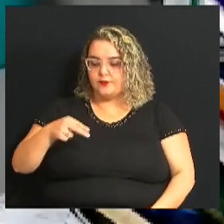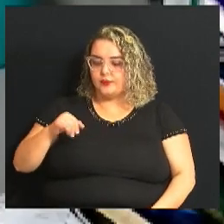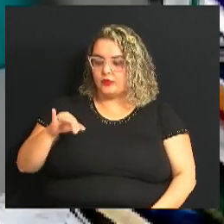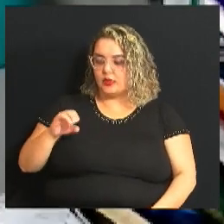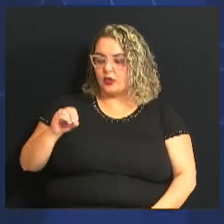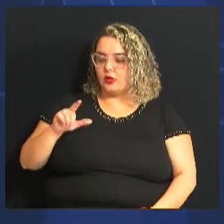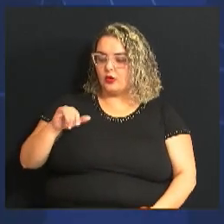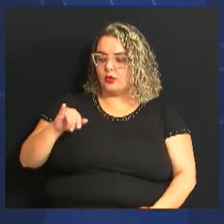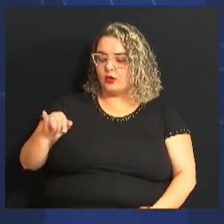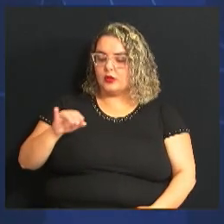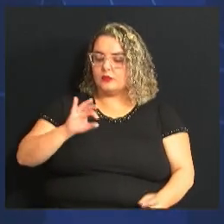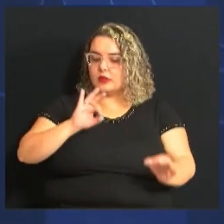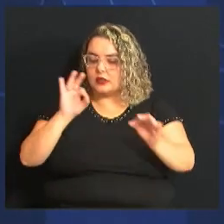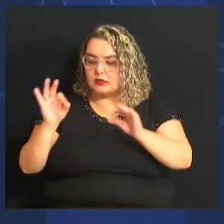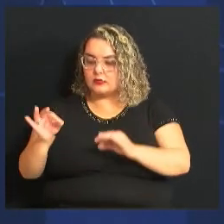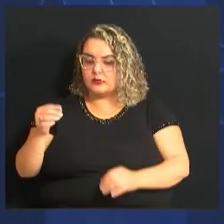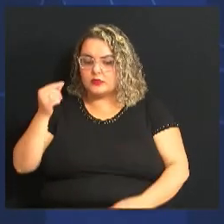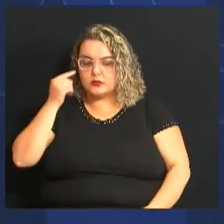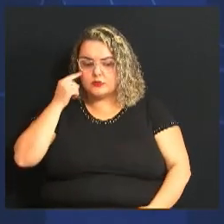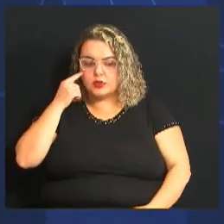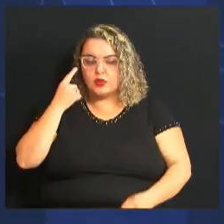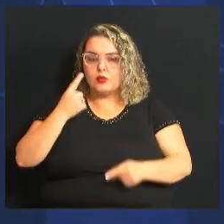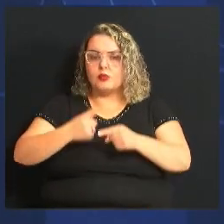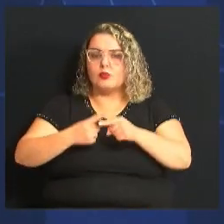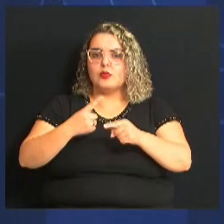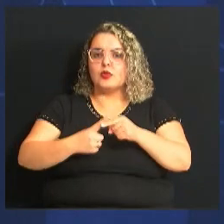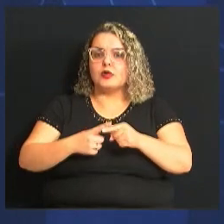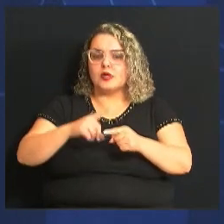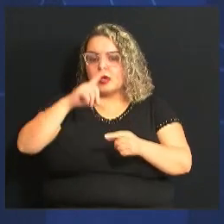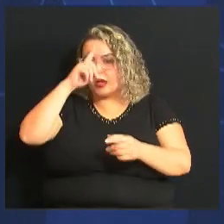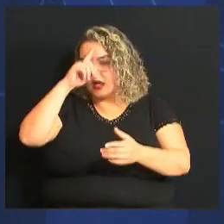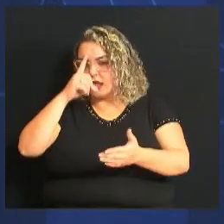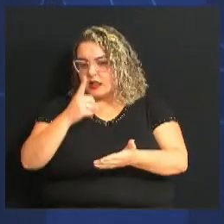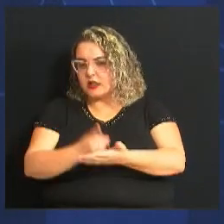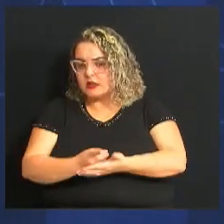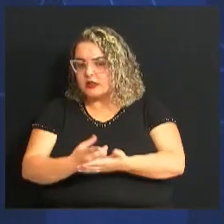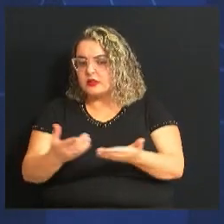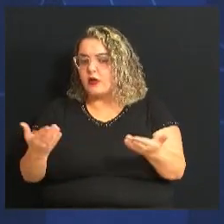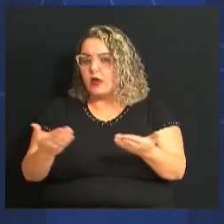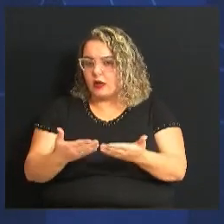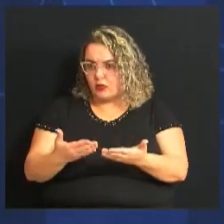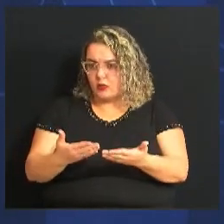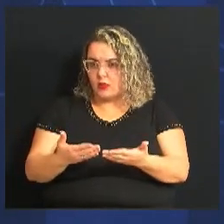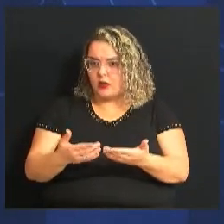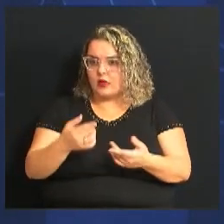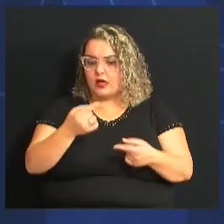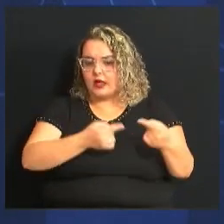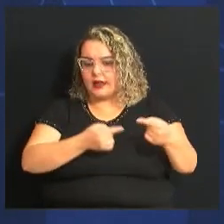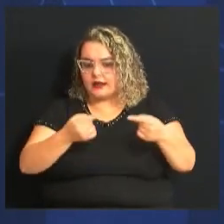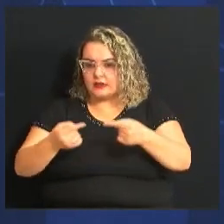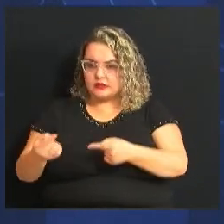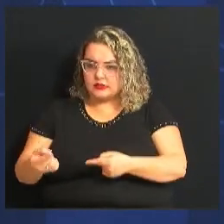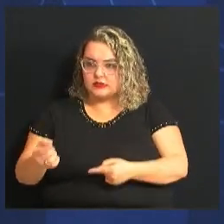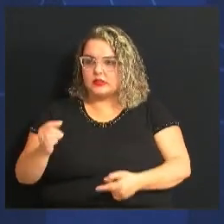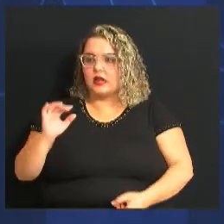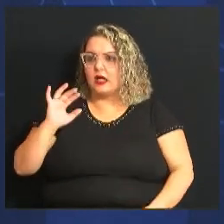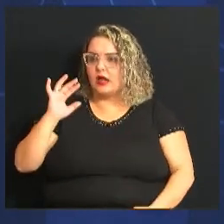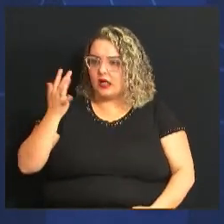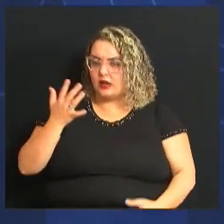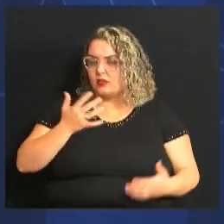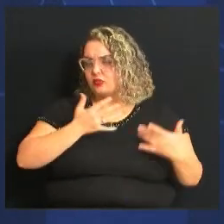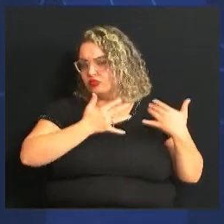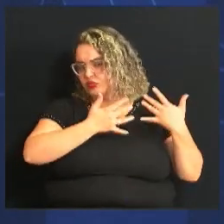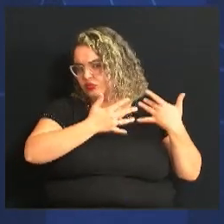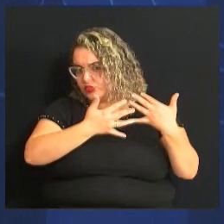nos acompanhando e pode estar pensando, mas por que essa decisão ela foi tomada agora? Essas discussões acontecem há muitos